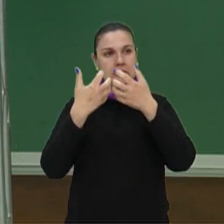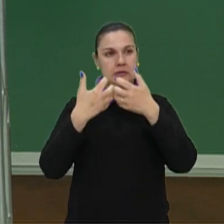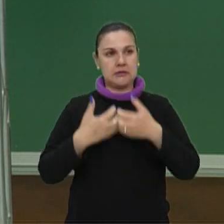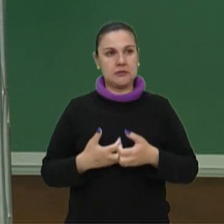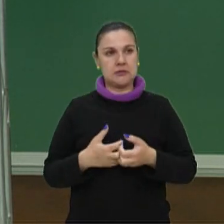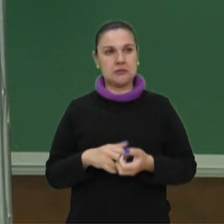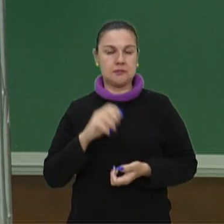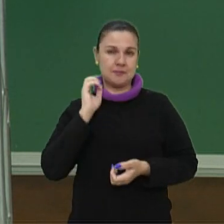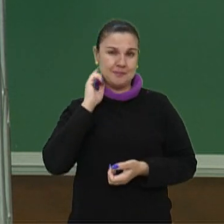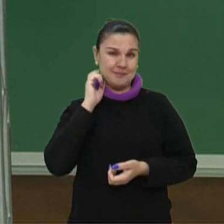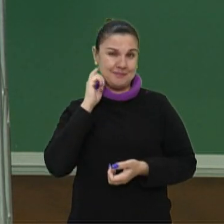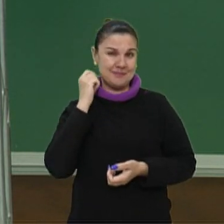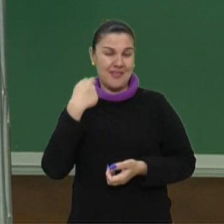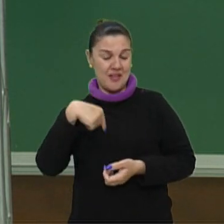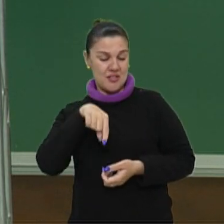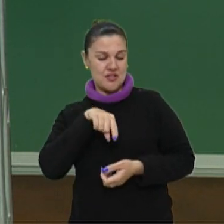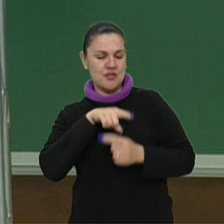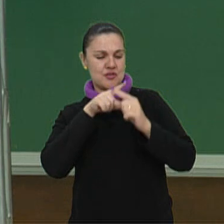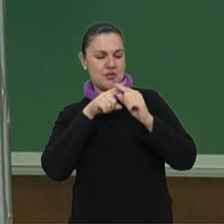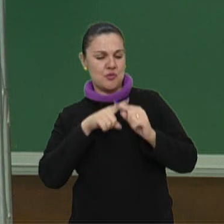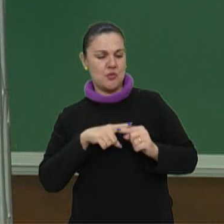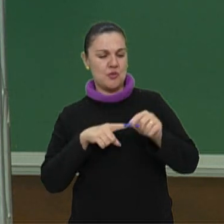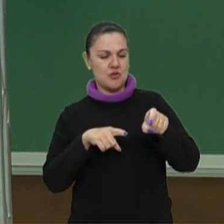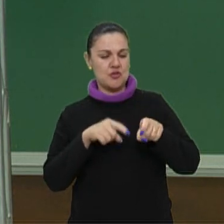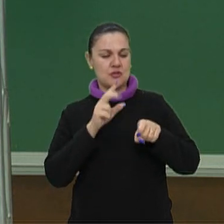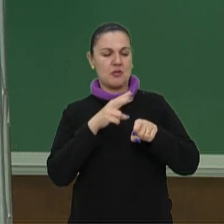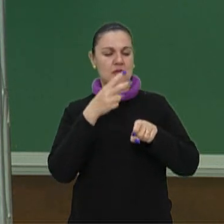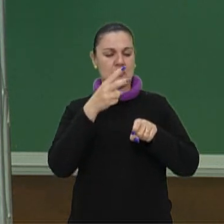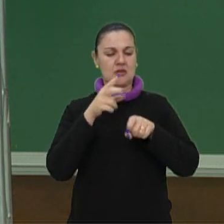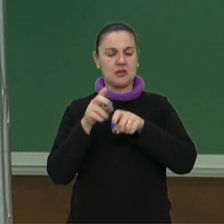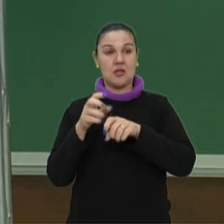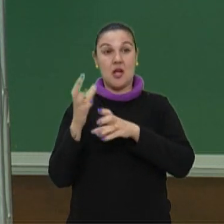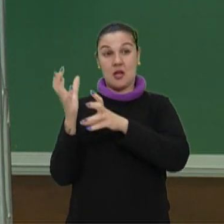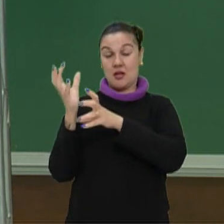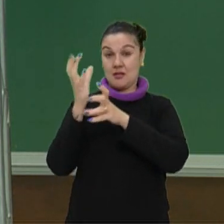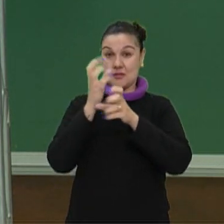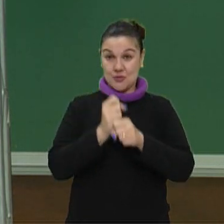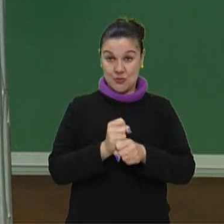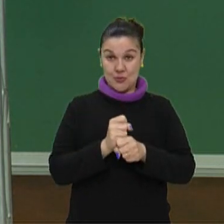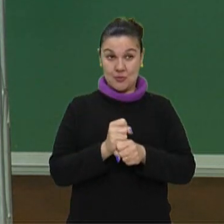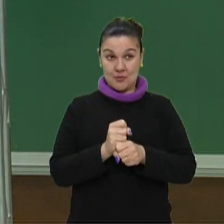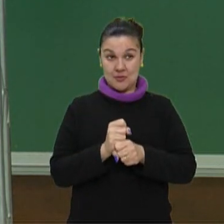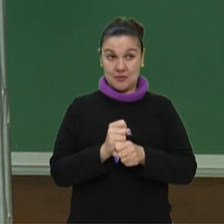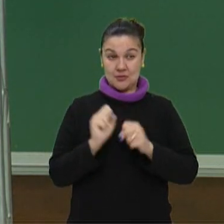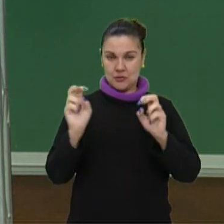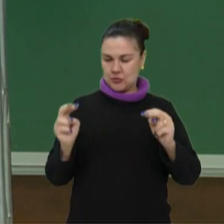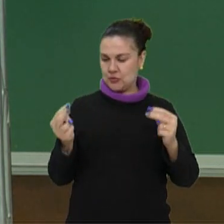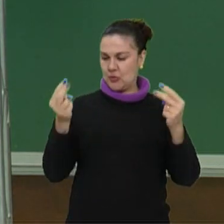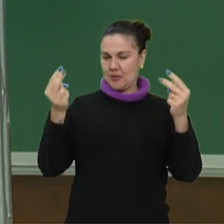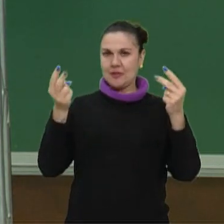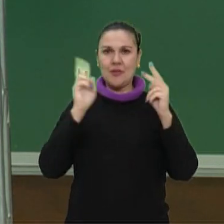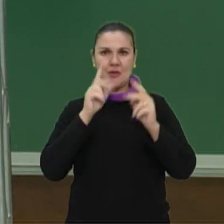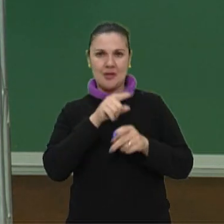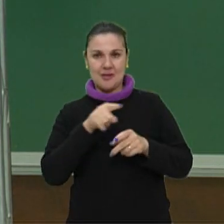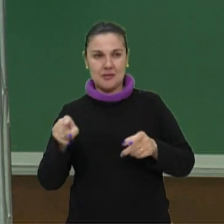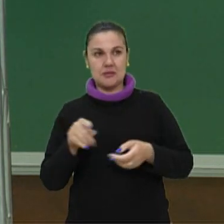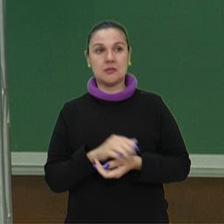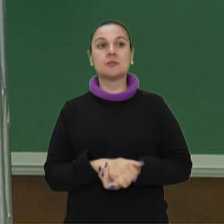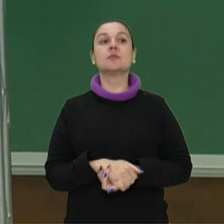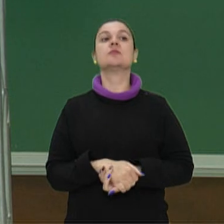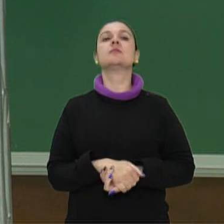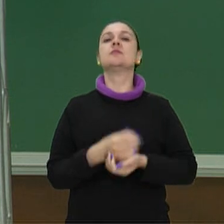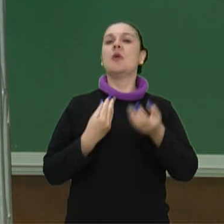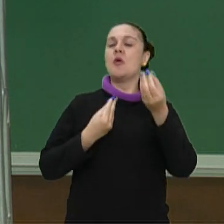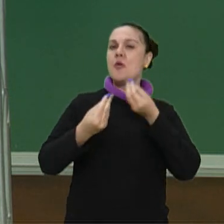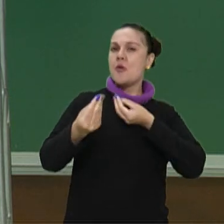calculou, né, x1² mais x2², ou seja, a soma dos quadrados das raízes, né?